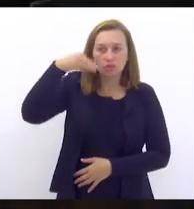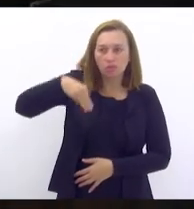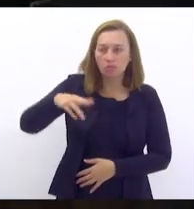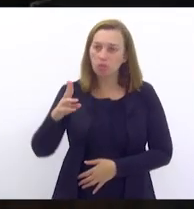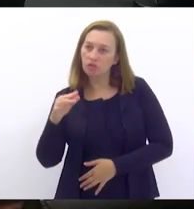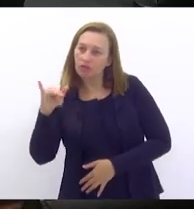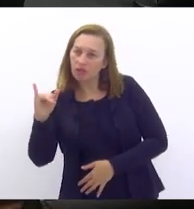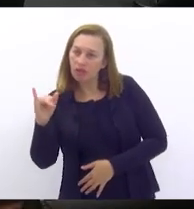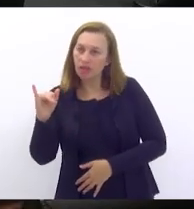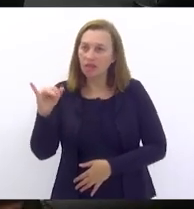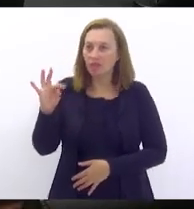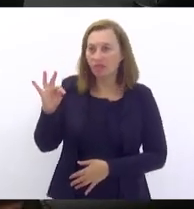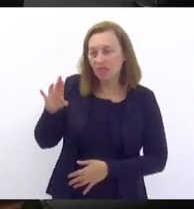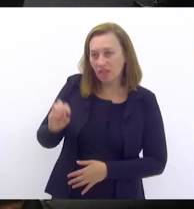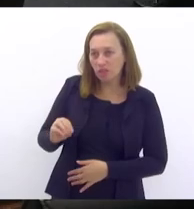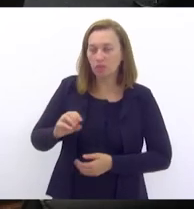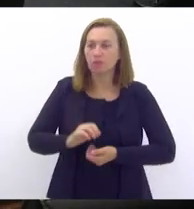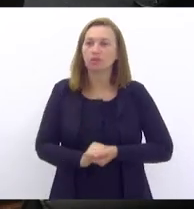Neto.